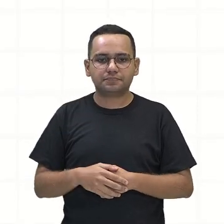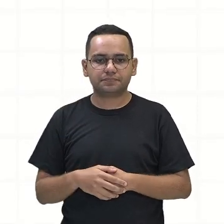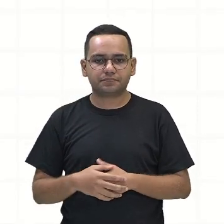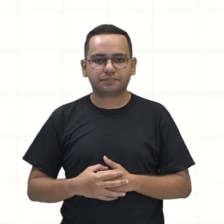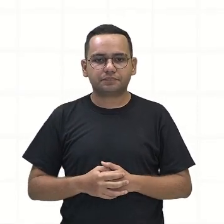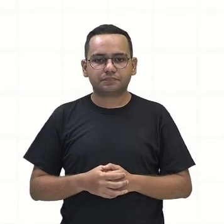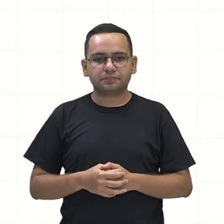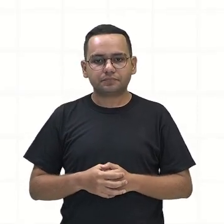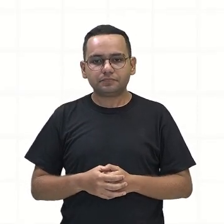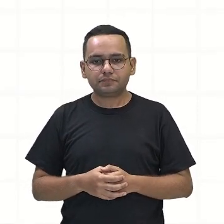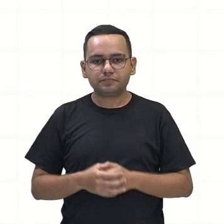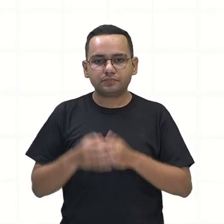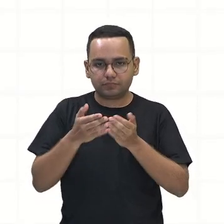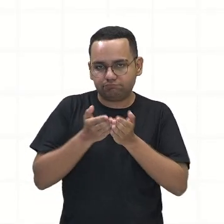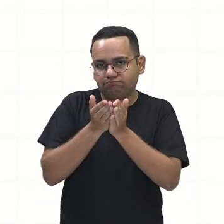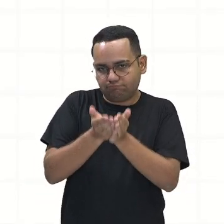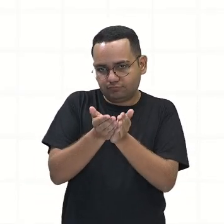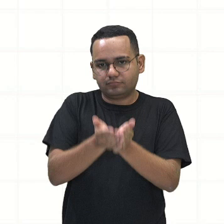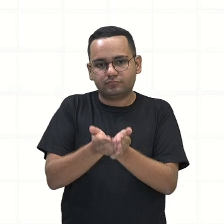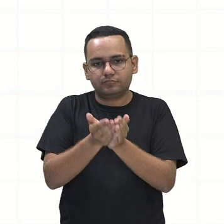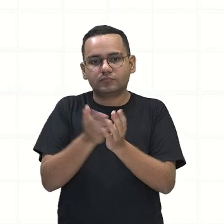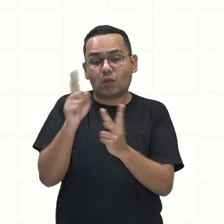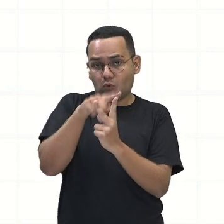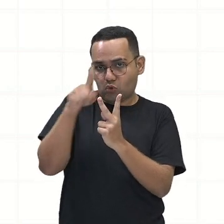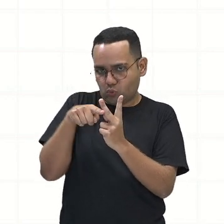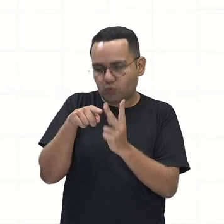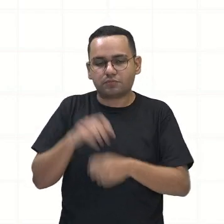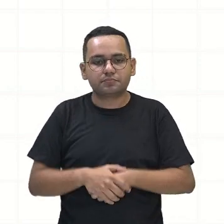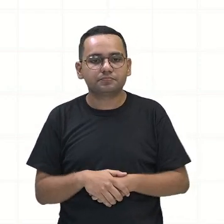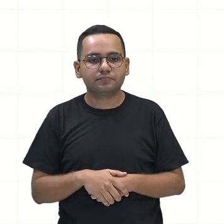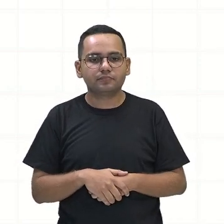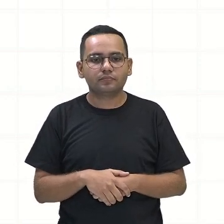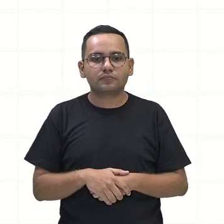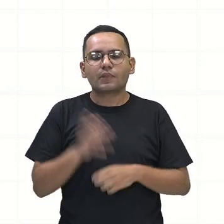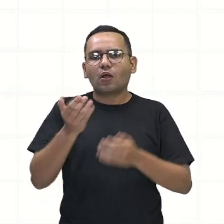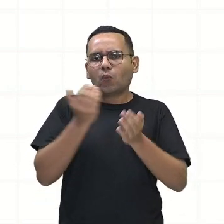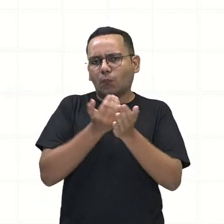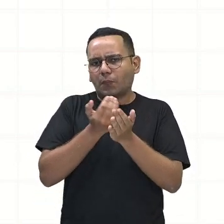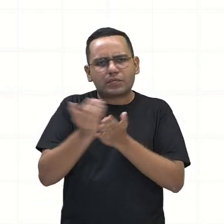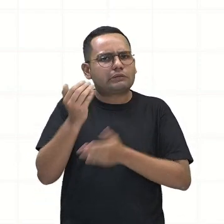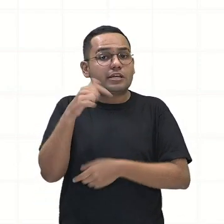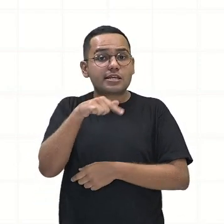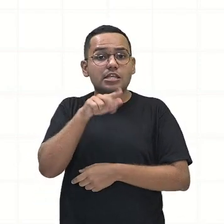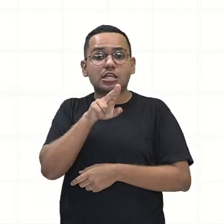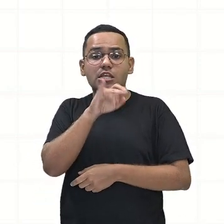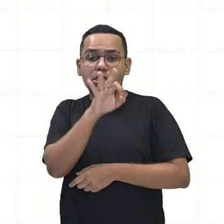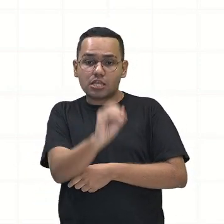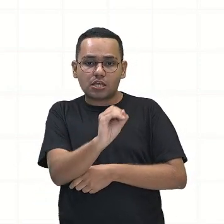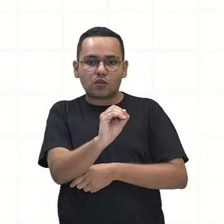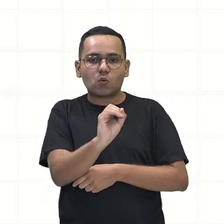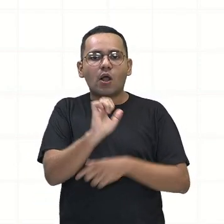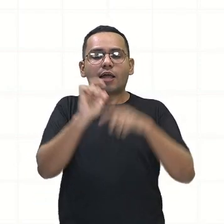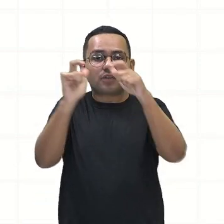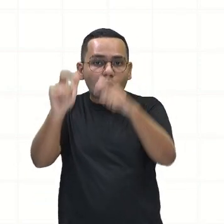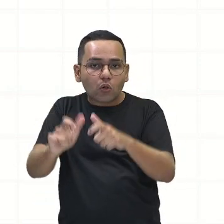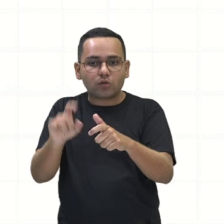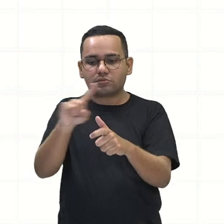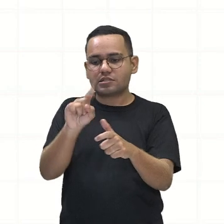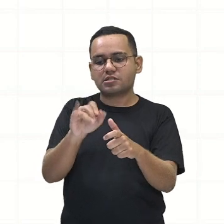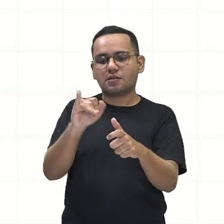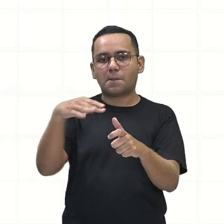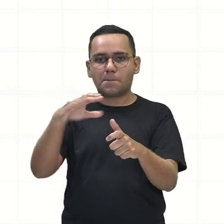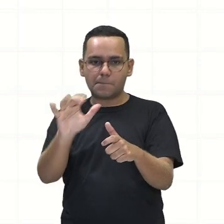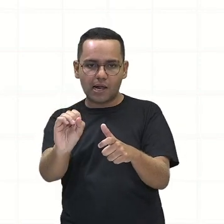continuando aqui, a expedição de Pizarro partiu de Quito, chegando ao povoado de Zimaco, e encontraram o país